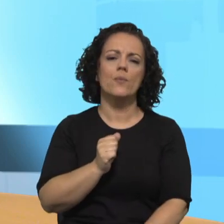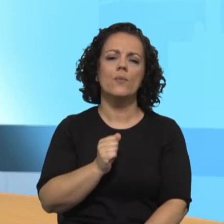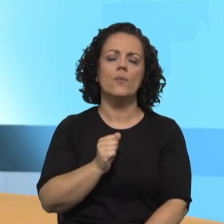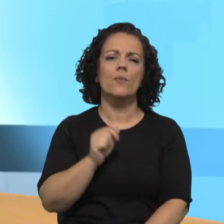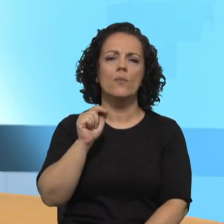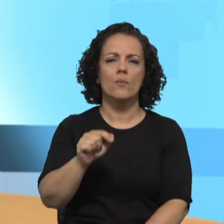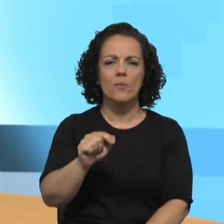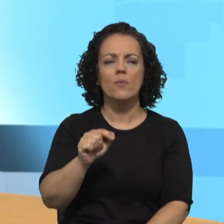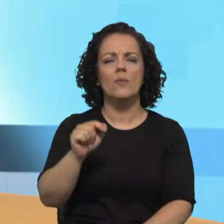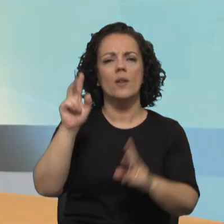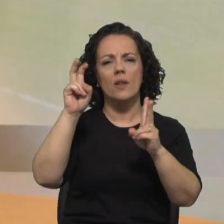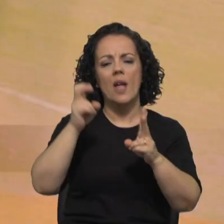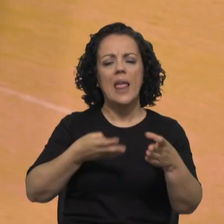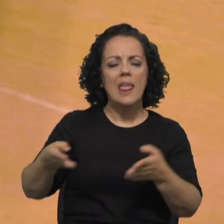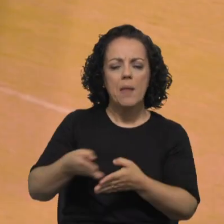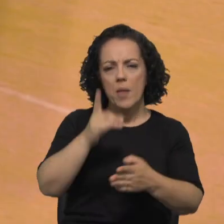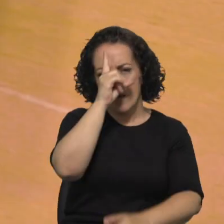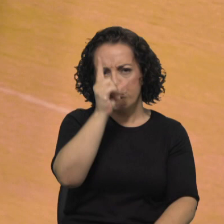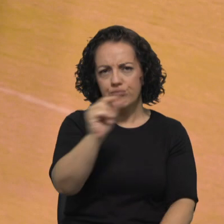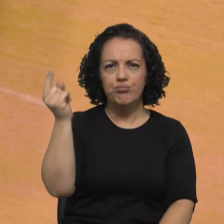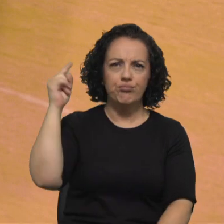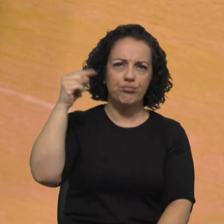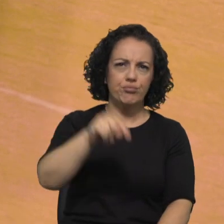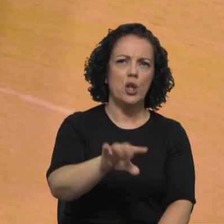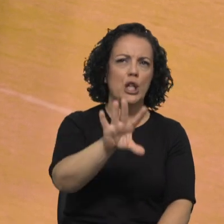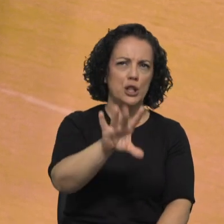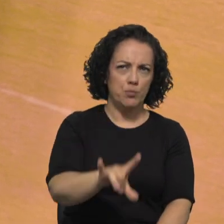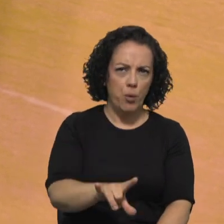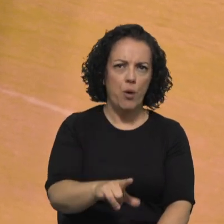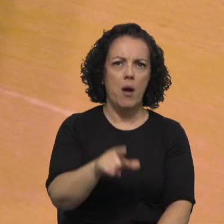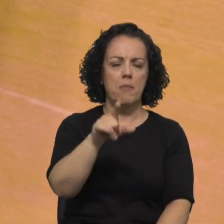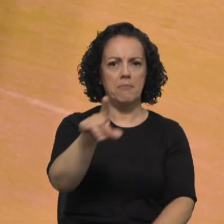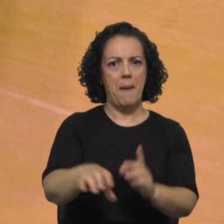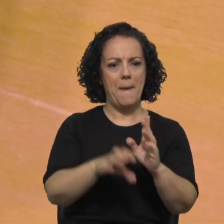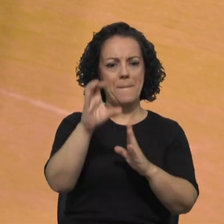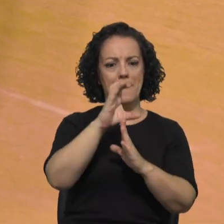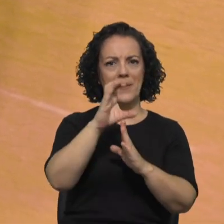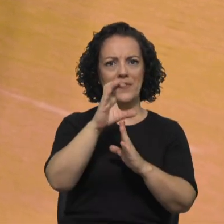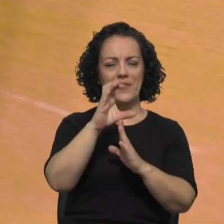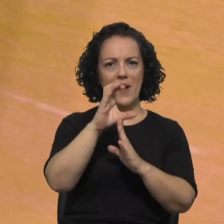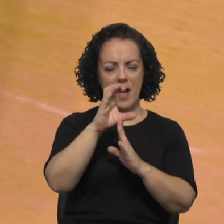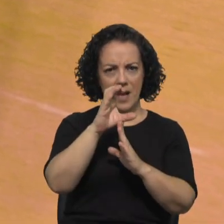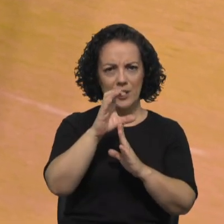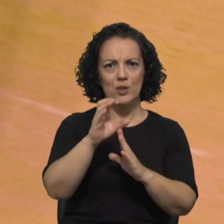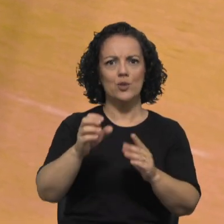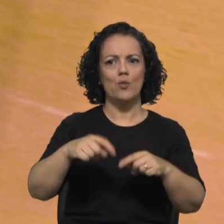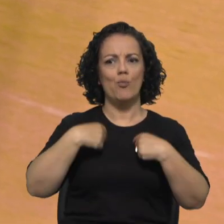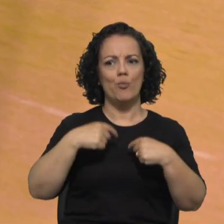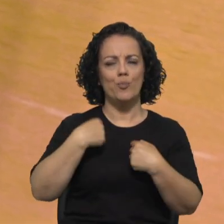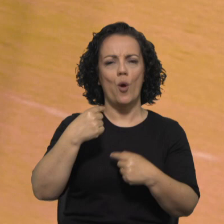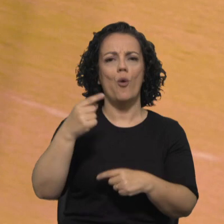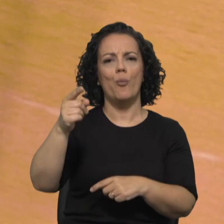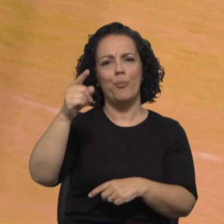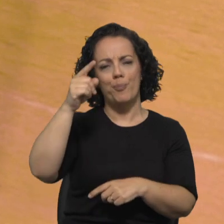até Lisboa. Que projeto é este e que surpresa é esta de ter o prefácio do Papa Francisco? Então, o horizonte era a Jornada Mundial da